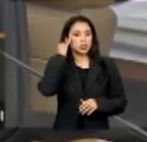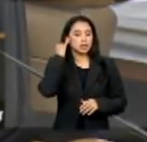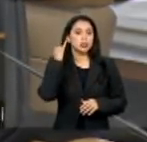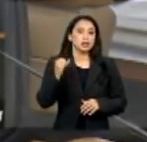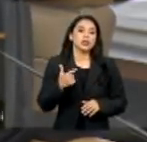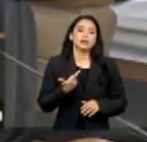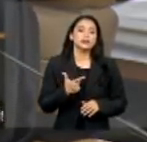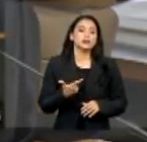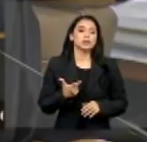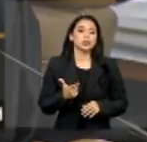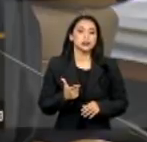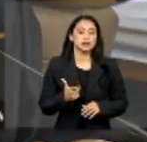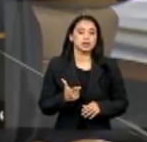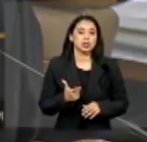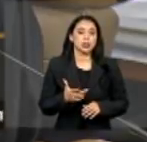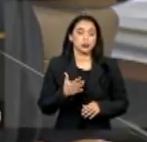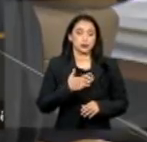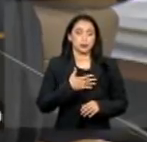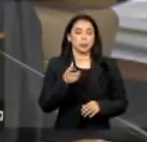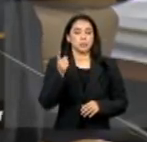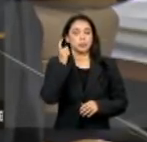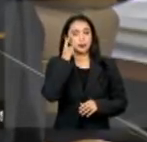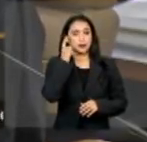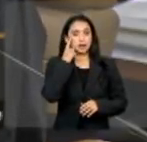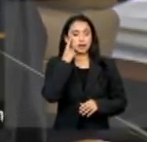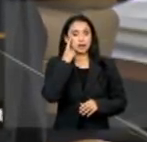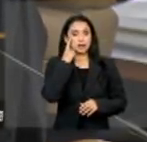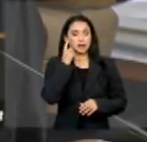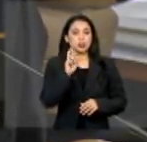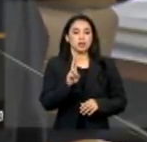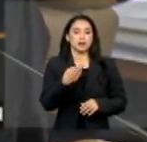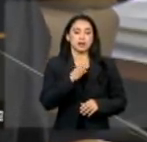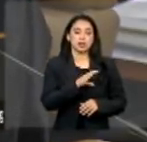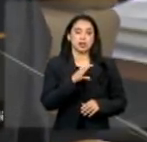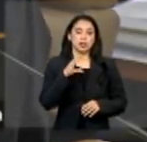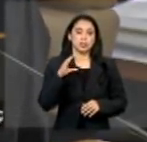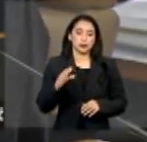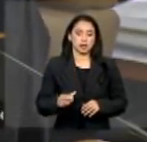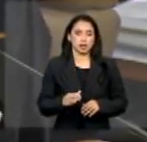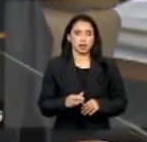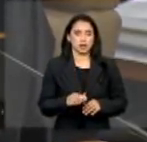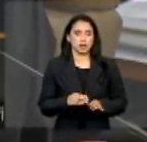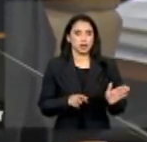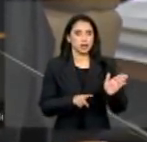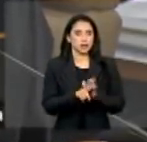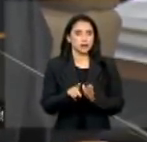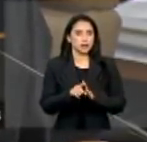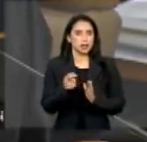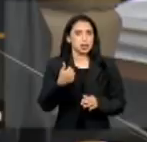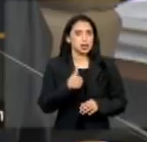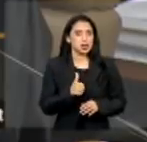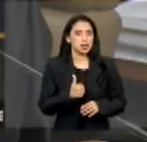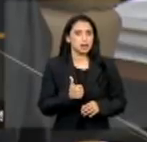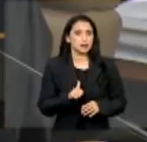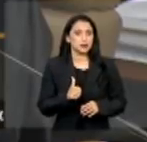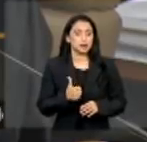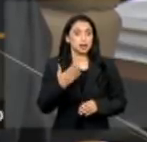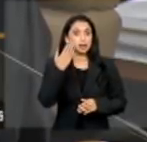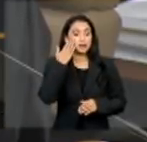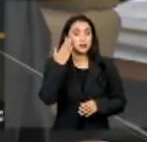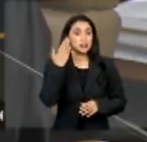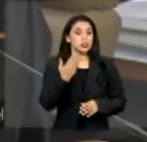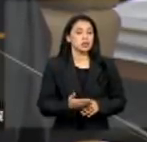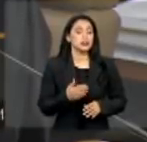em meu modo de ver em sede de habeas corpus examinar se a apresentação das alegações finais